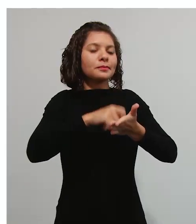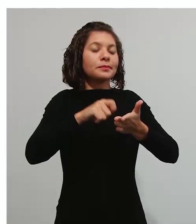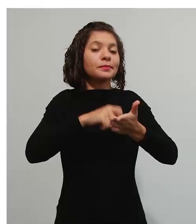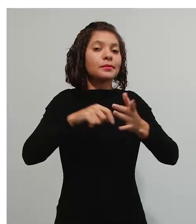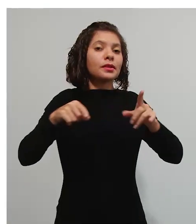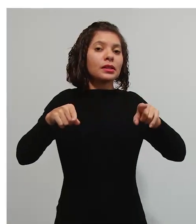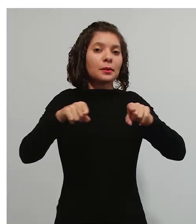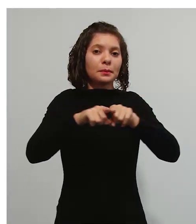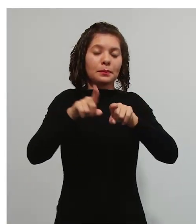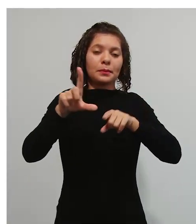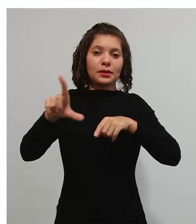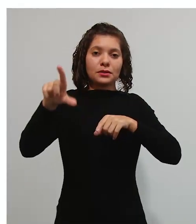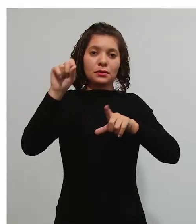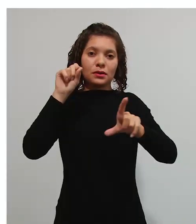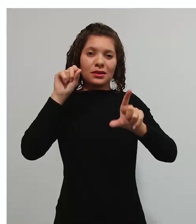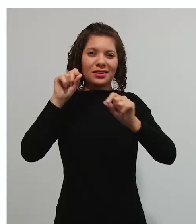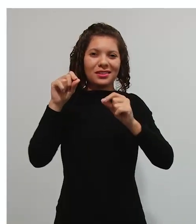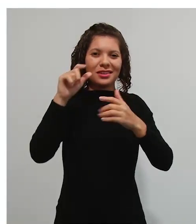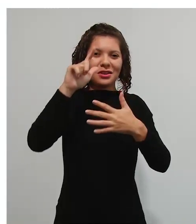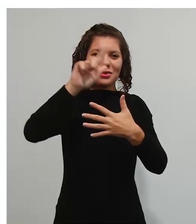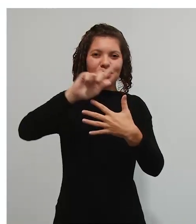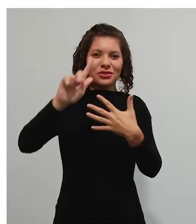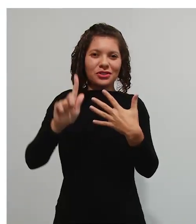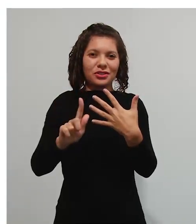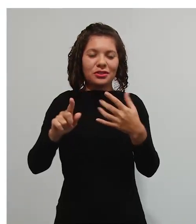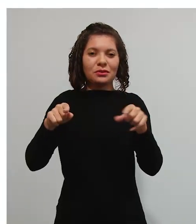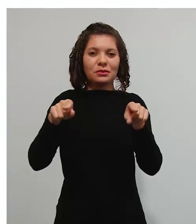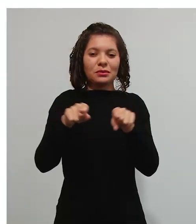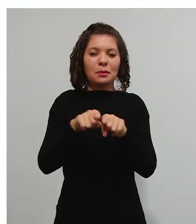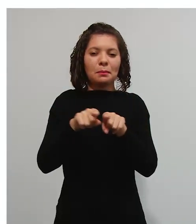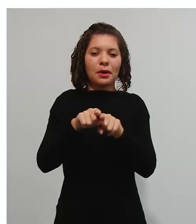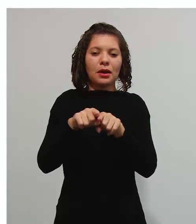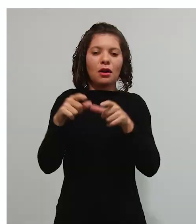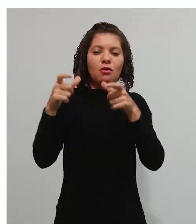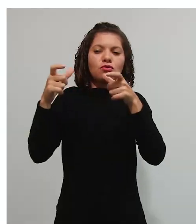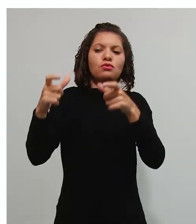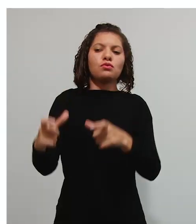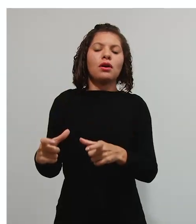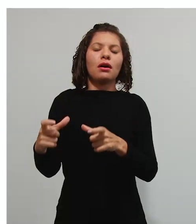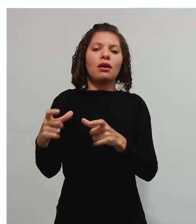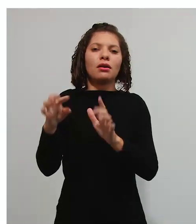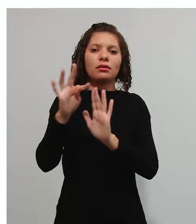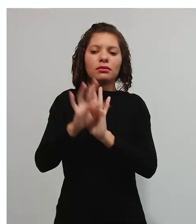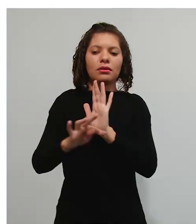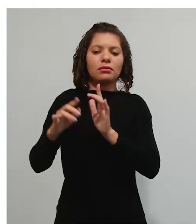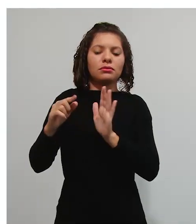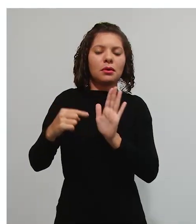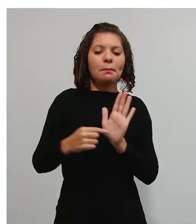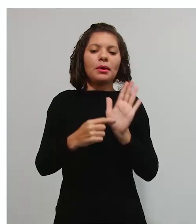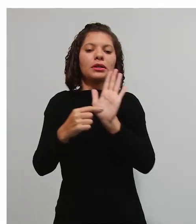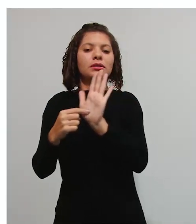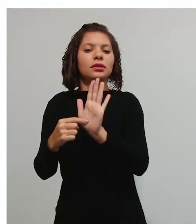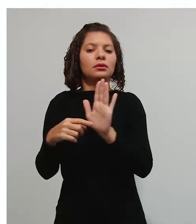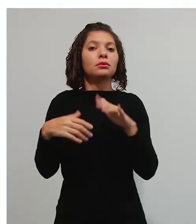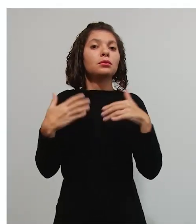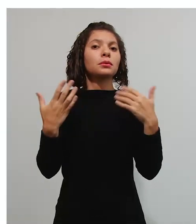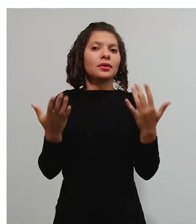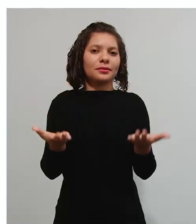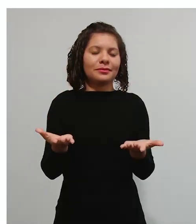texto. Eu escolho o gênero, e eu escolho o suporte, ou seja, onde este gênero